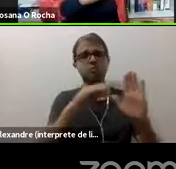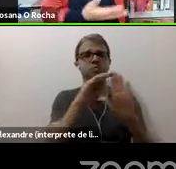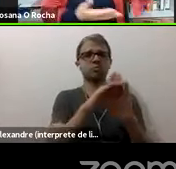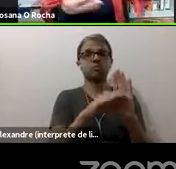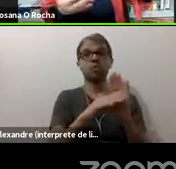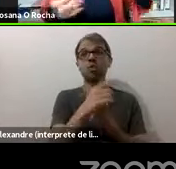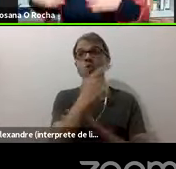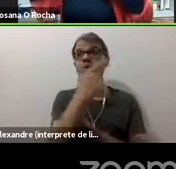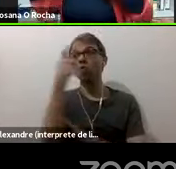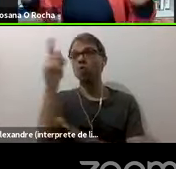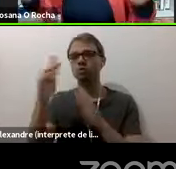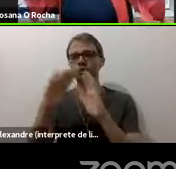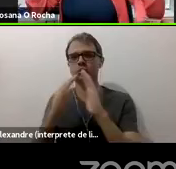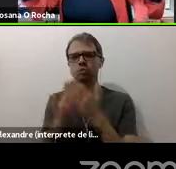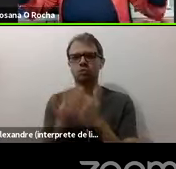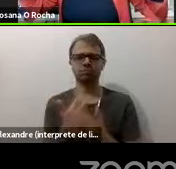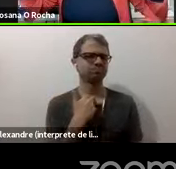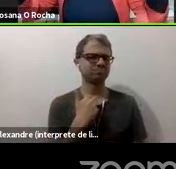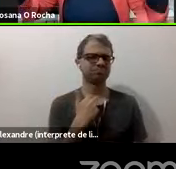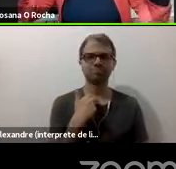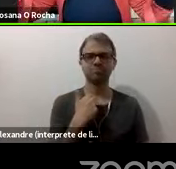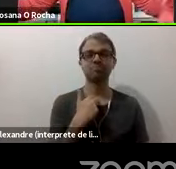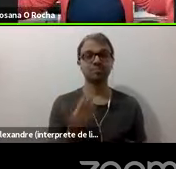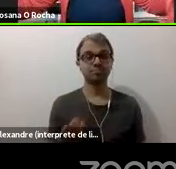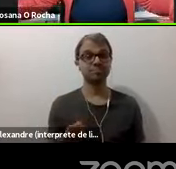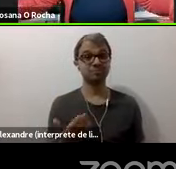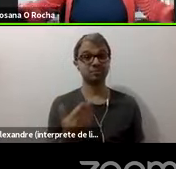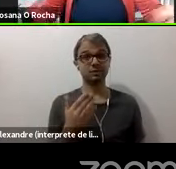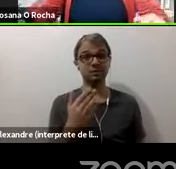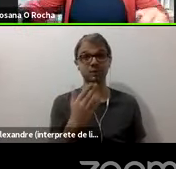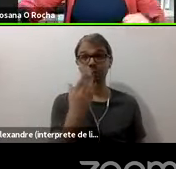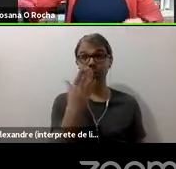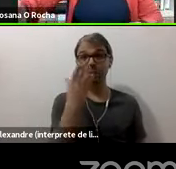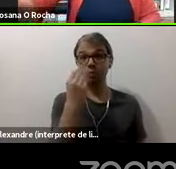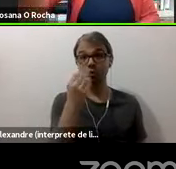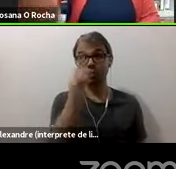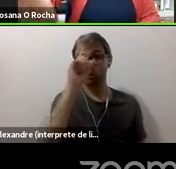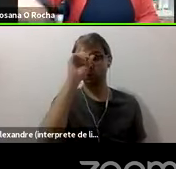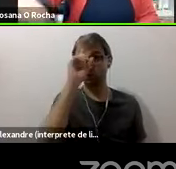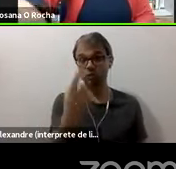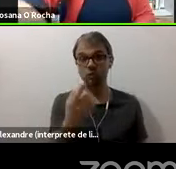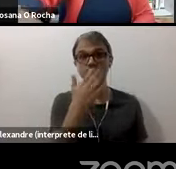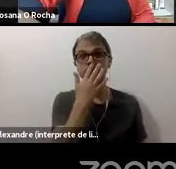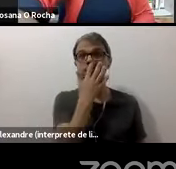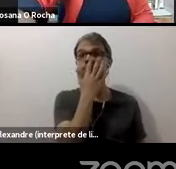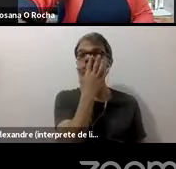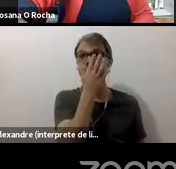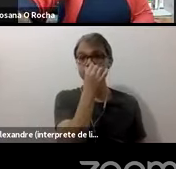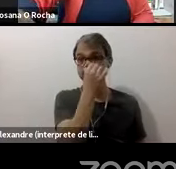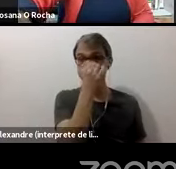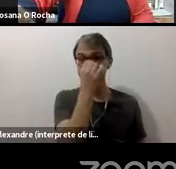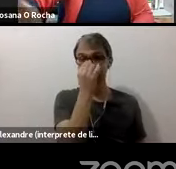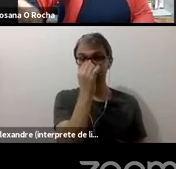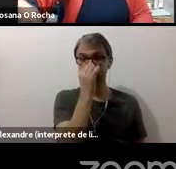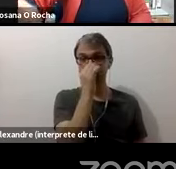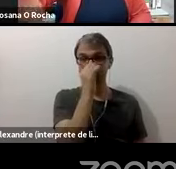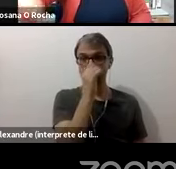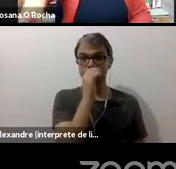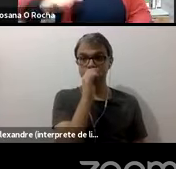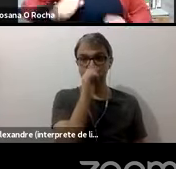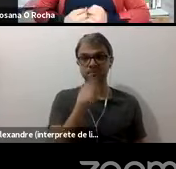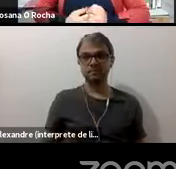físico, quantidade de alunos. Então, é muita indecisão ainda, né, meninas? Acho que uma